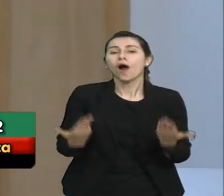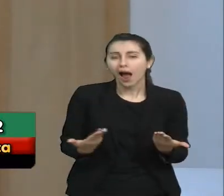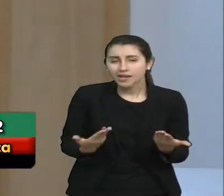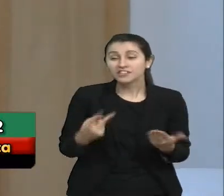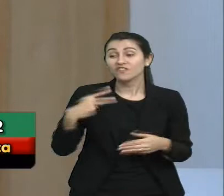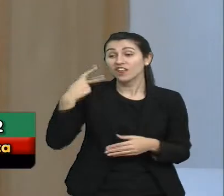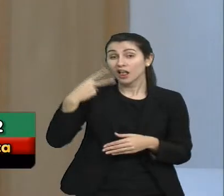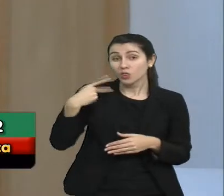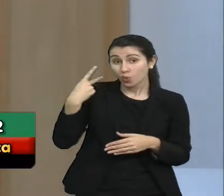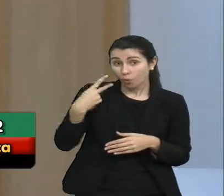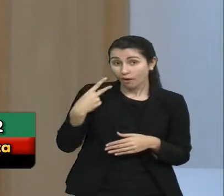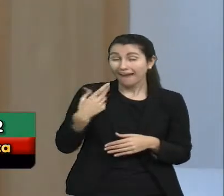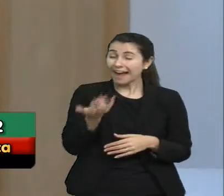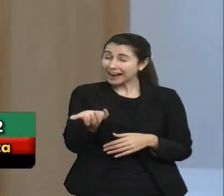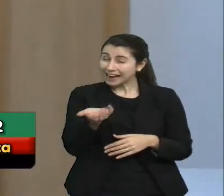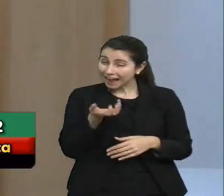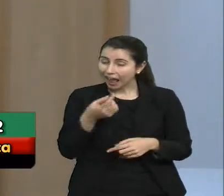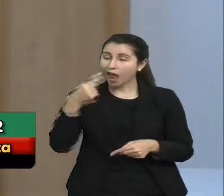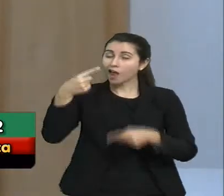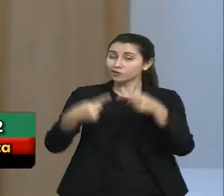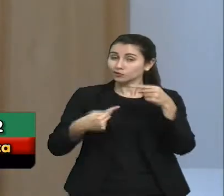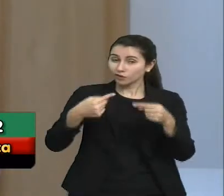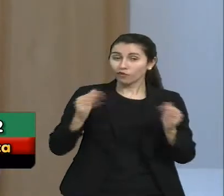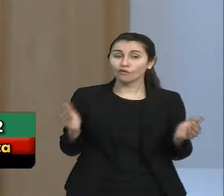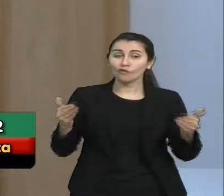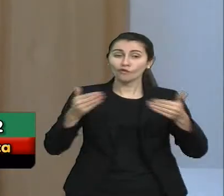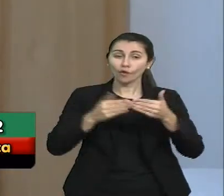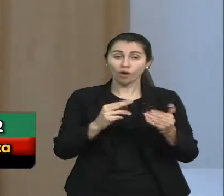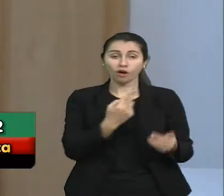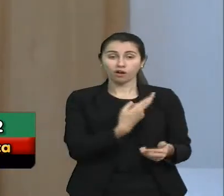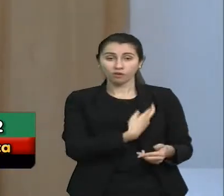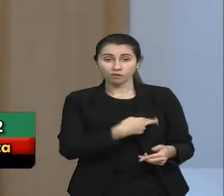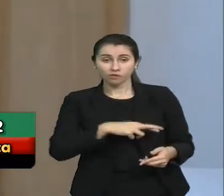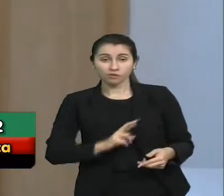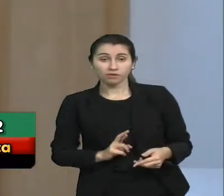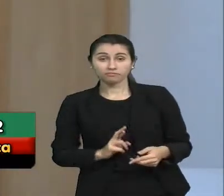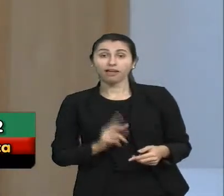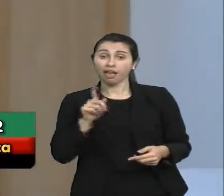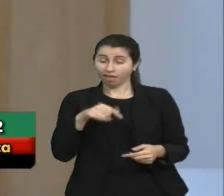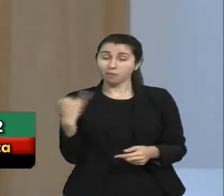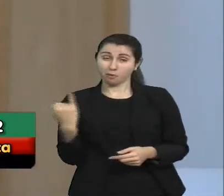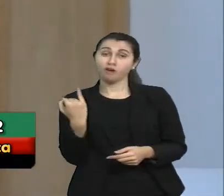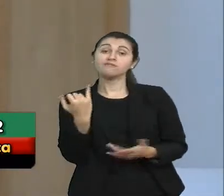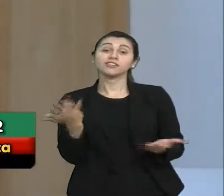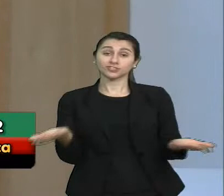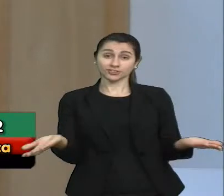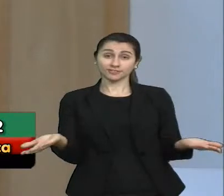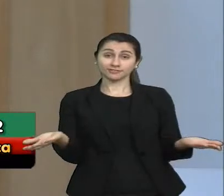a debater o fórum interreligioso? Porque é muito importante.